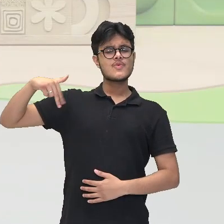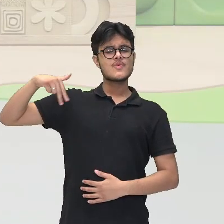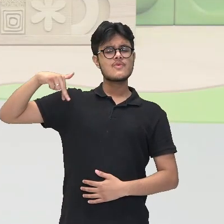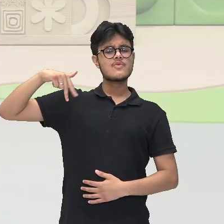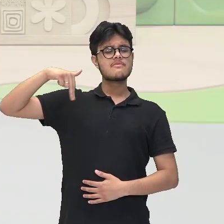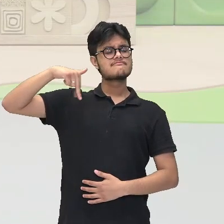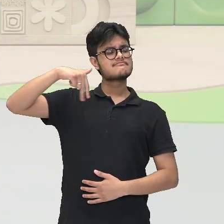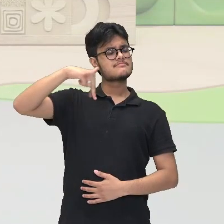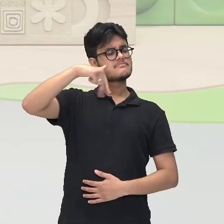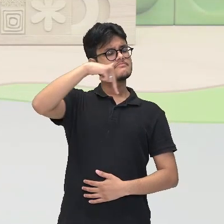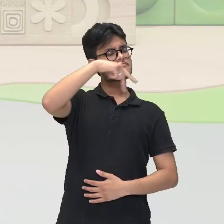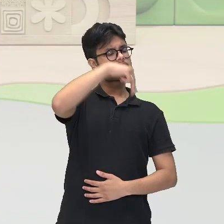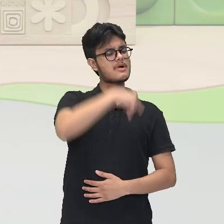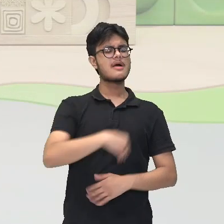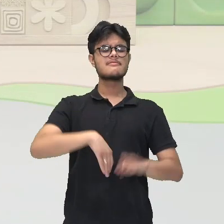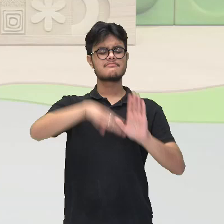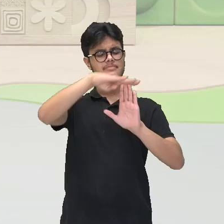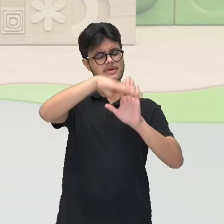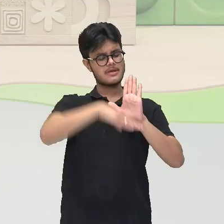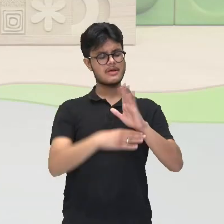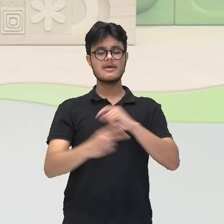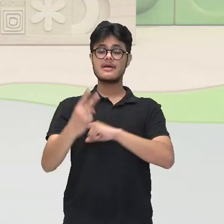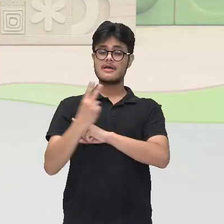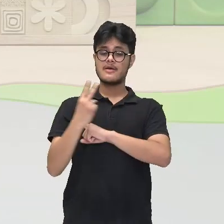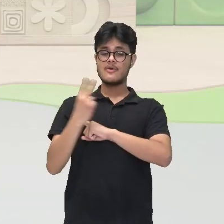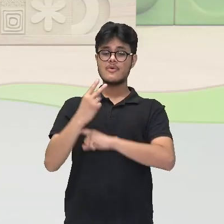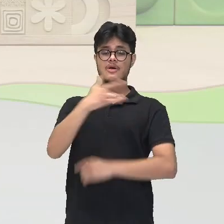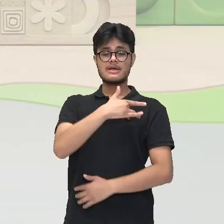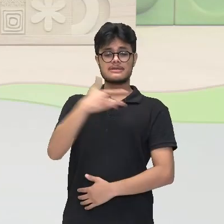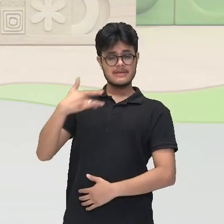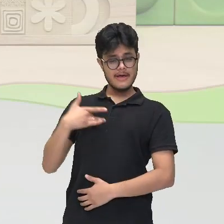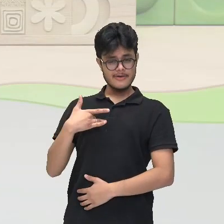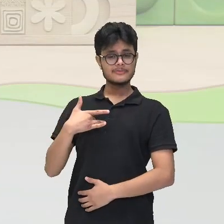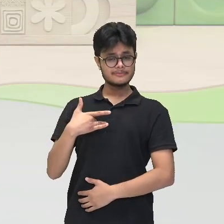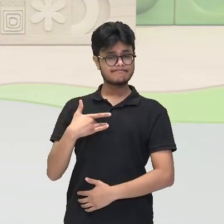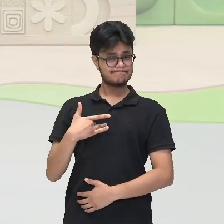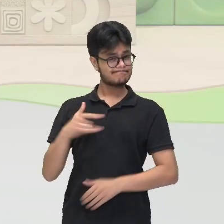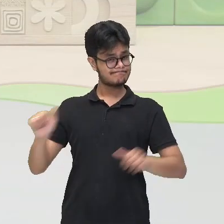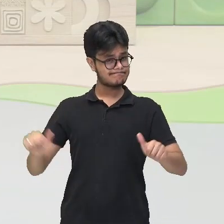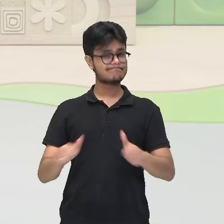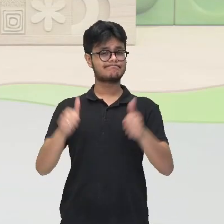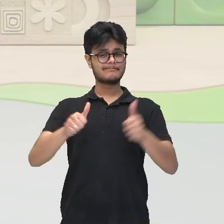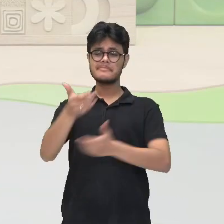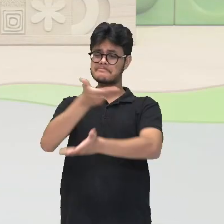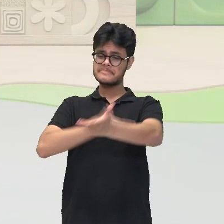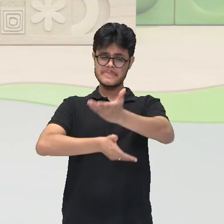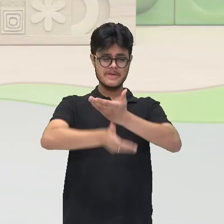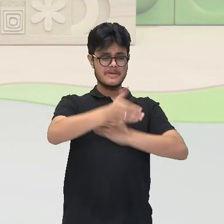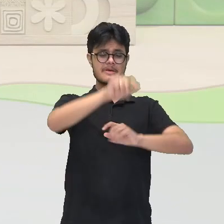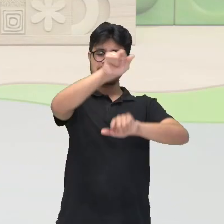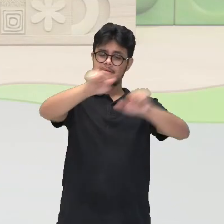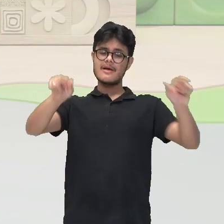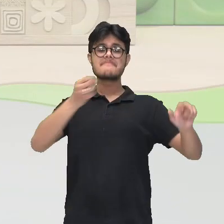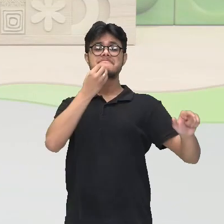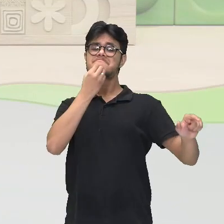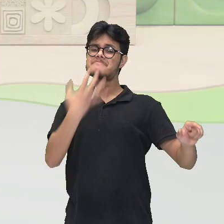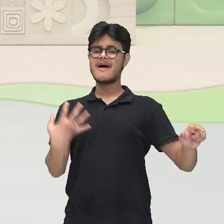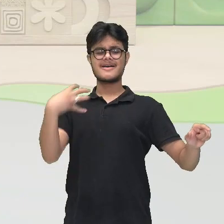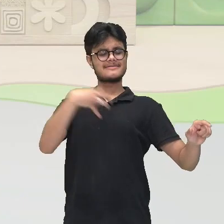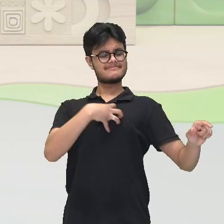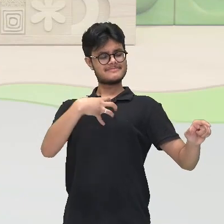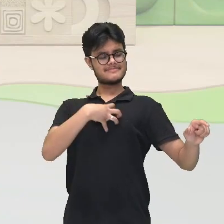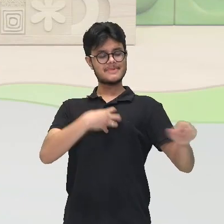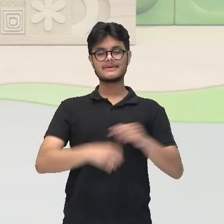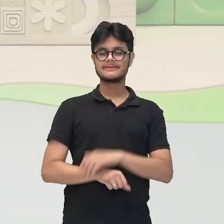hábitos saudáveis, se relacionando positivamente com as pessoas, para que você se sinta bem,